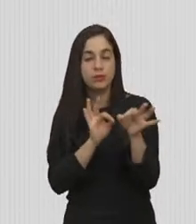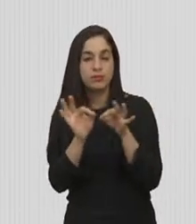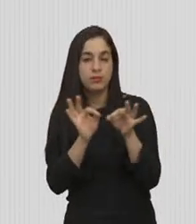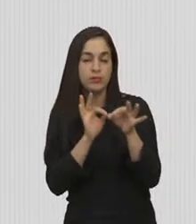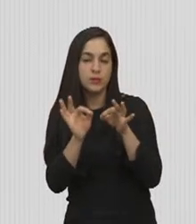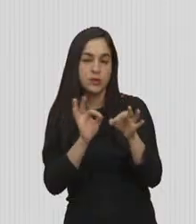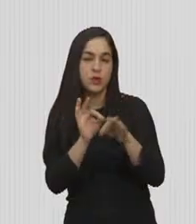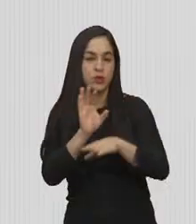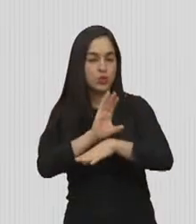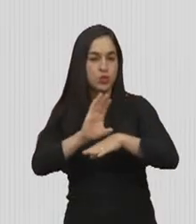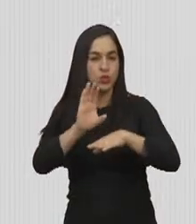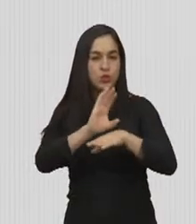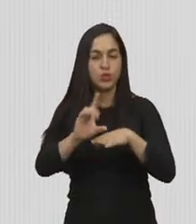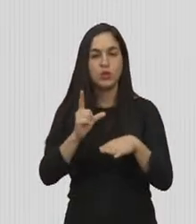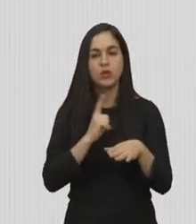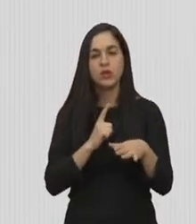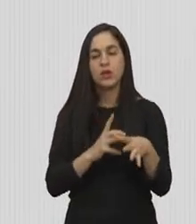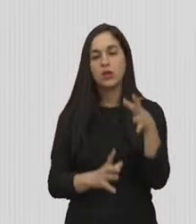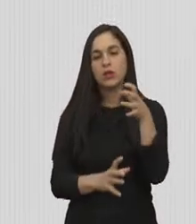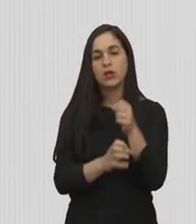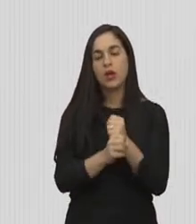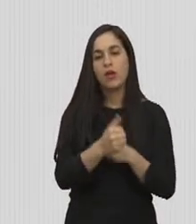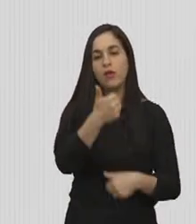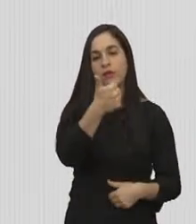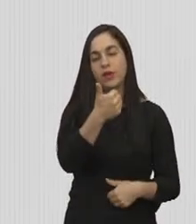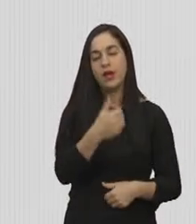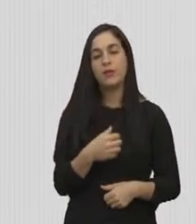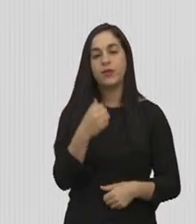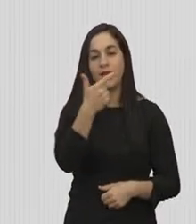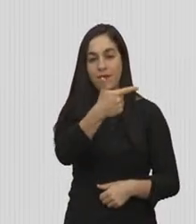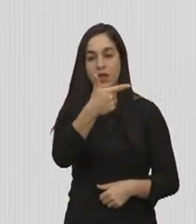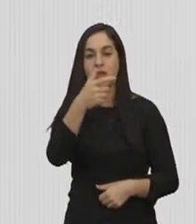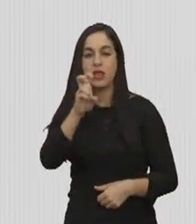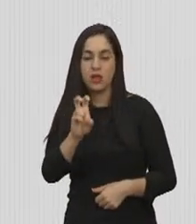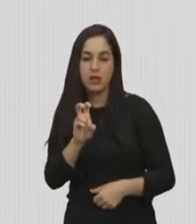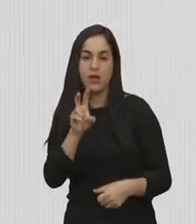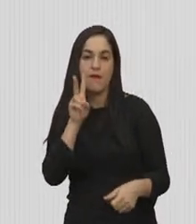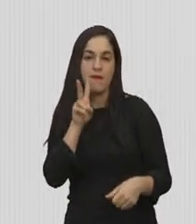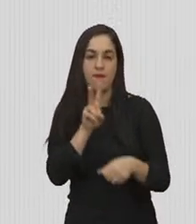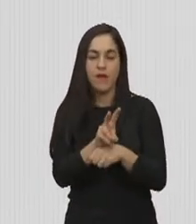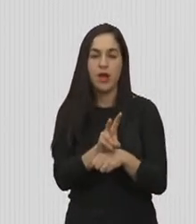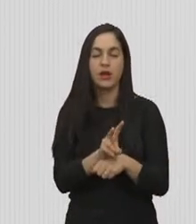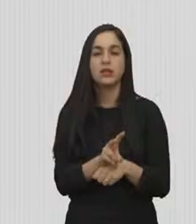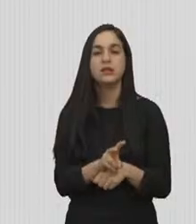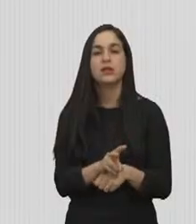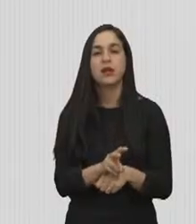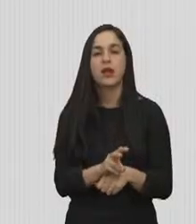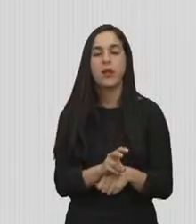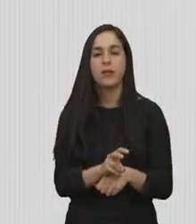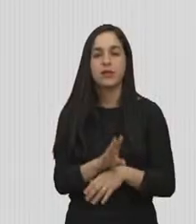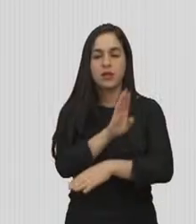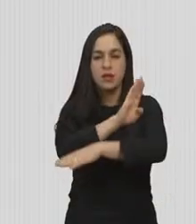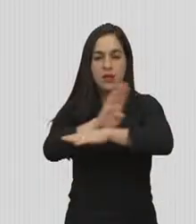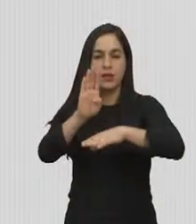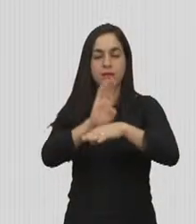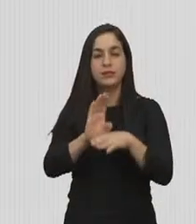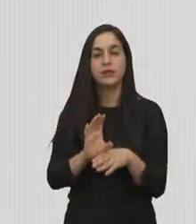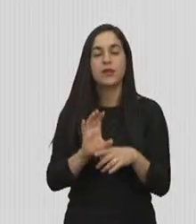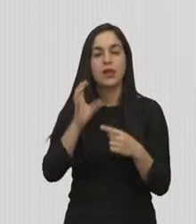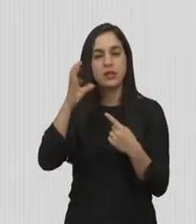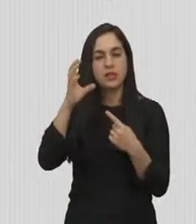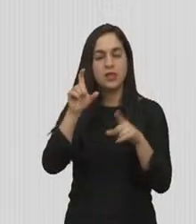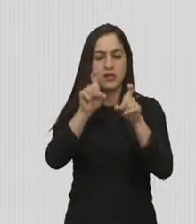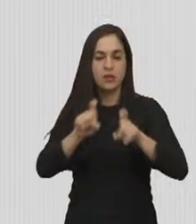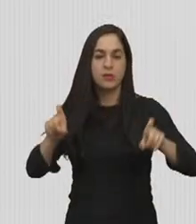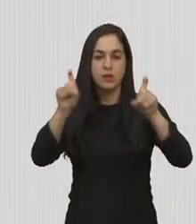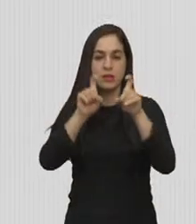tramitado, teremos 25 vagas do bacharelado de ciência da computação, que é um curso que tem uma demanda alta, inclusive na Unifesp